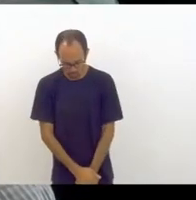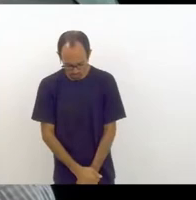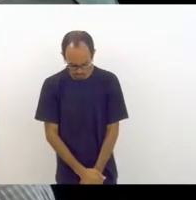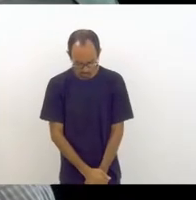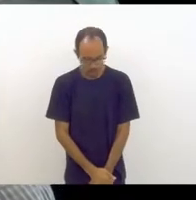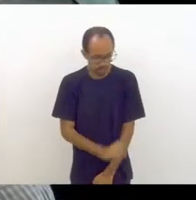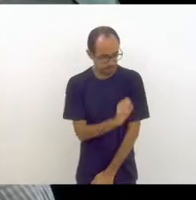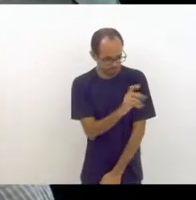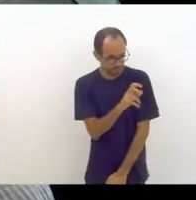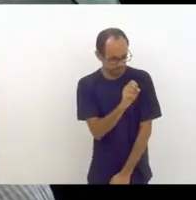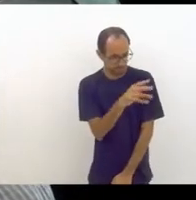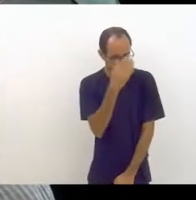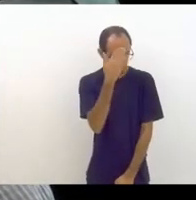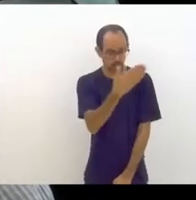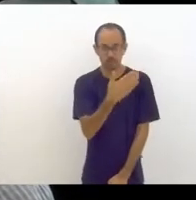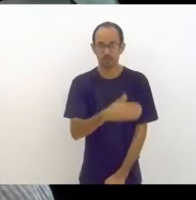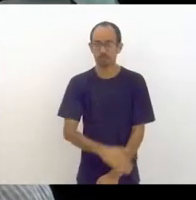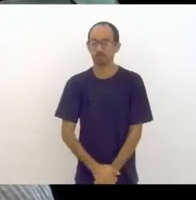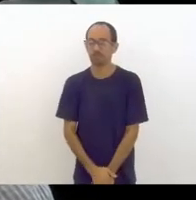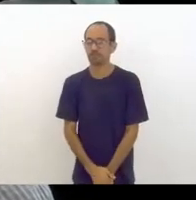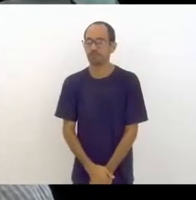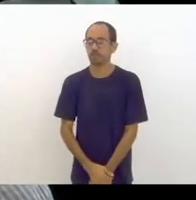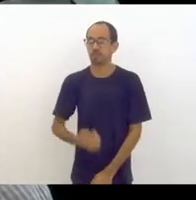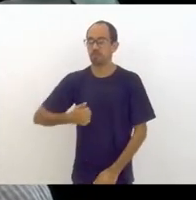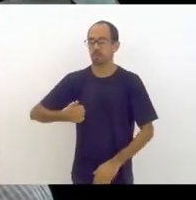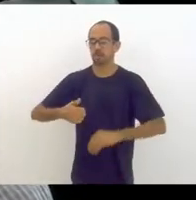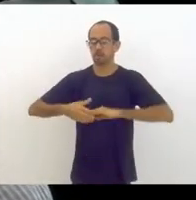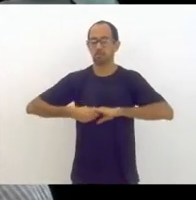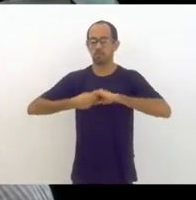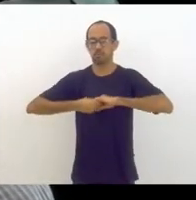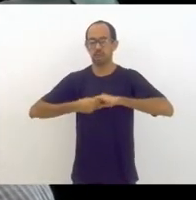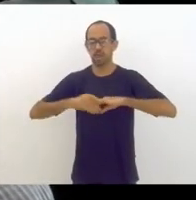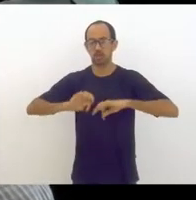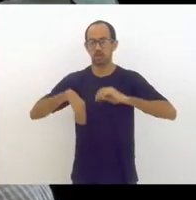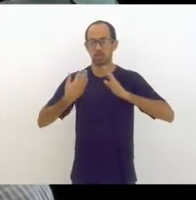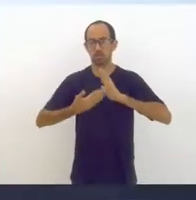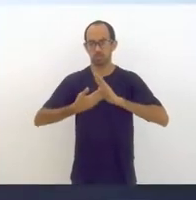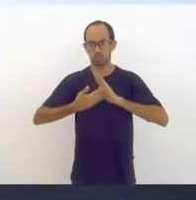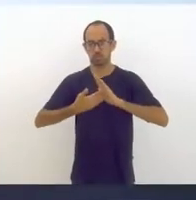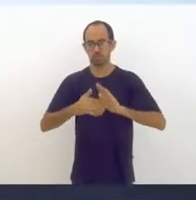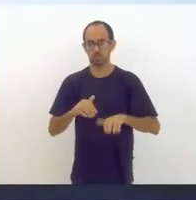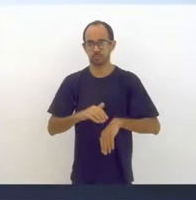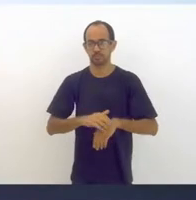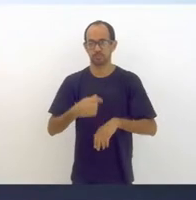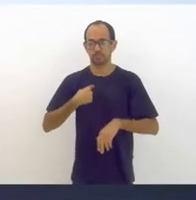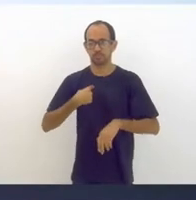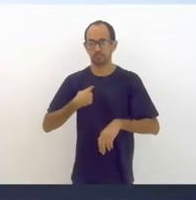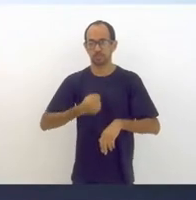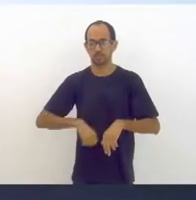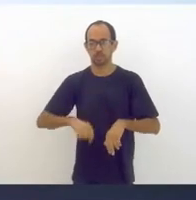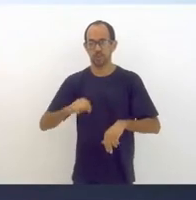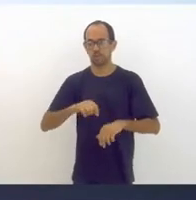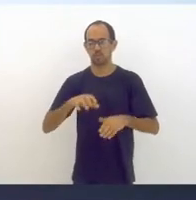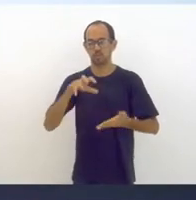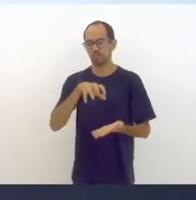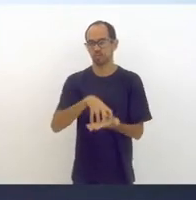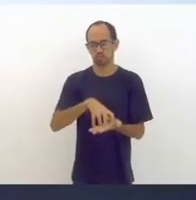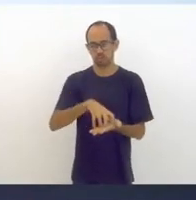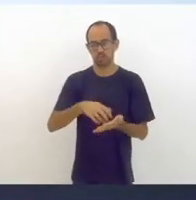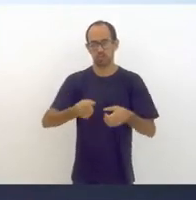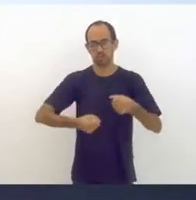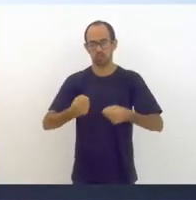obrigado. Primeiro, gostaria de cumprimentar todos da casa. Eu faço parte do cluster automotivo Sul